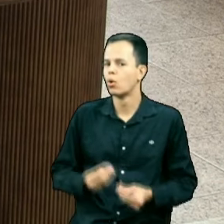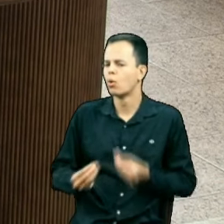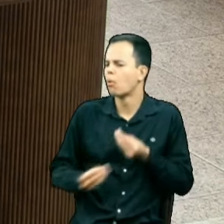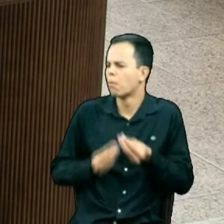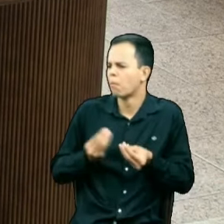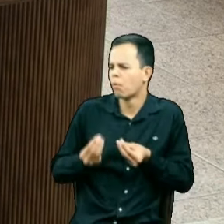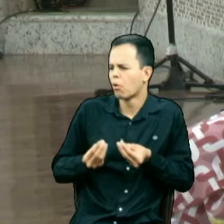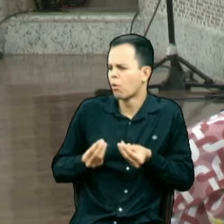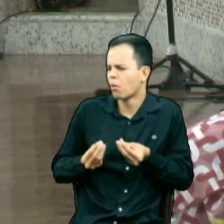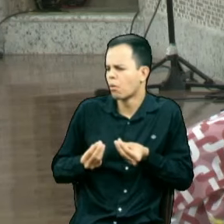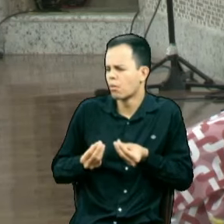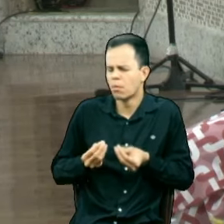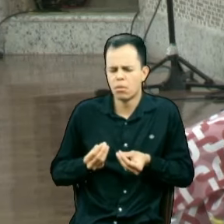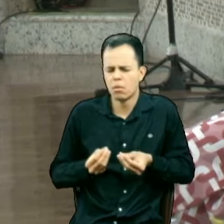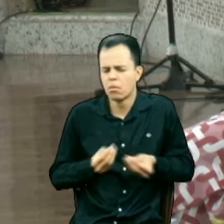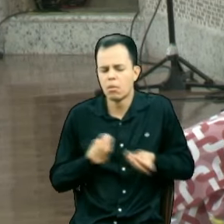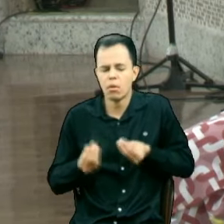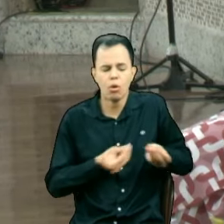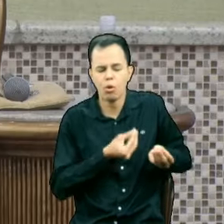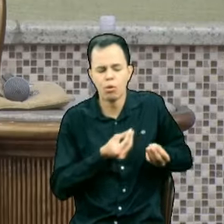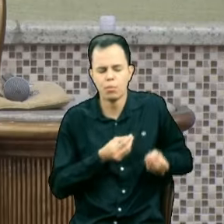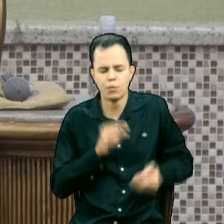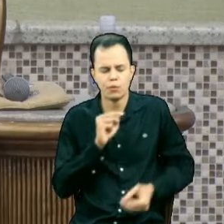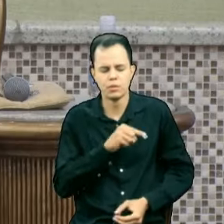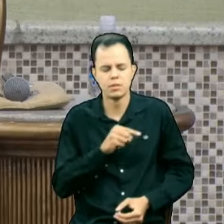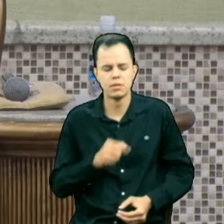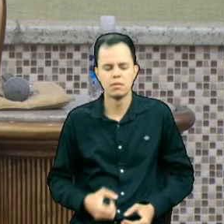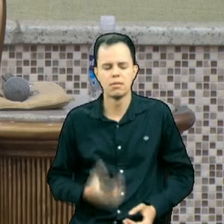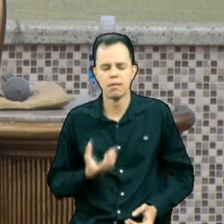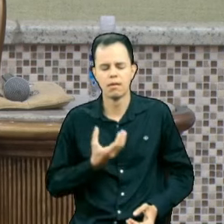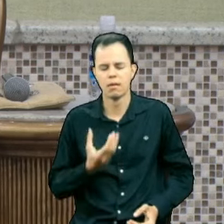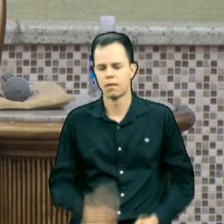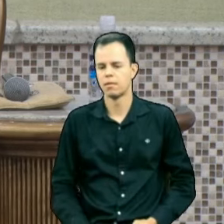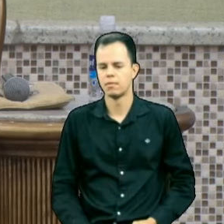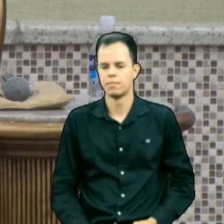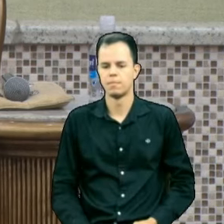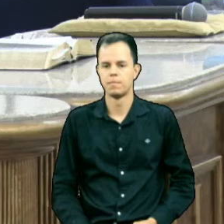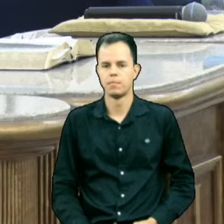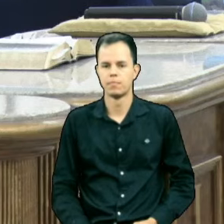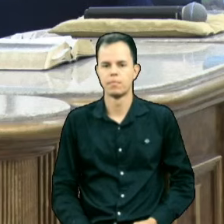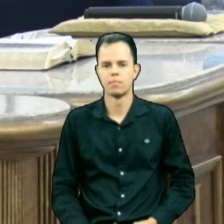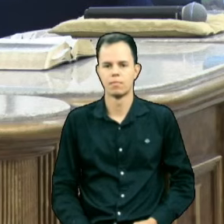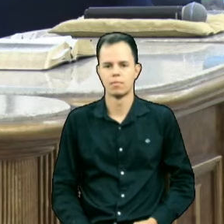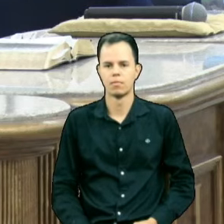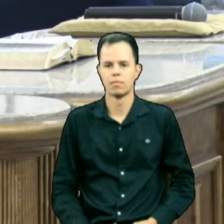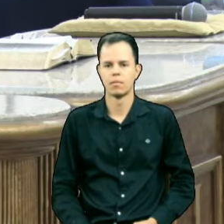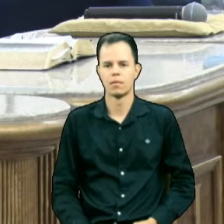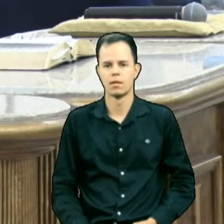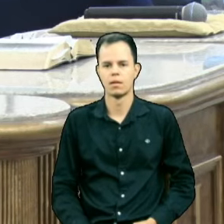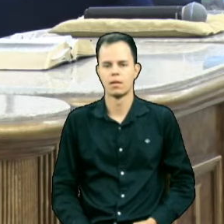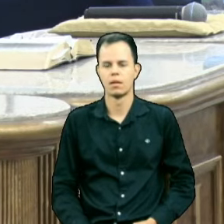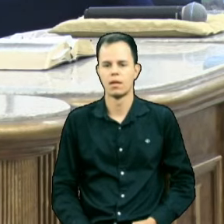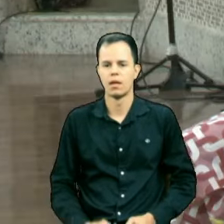Eles e como é que chama sabe o nome dela com fome mesmo